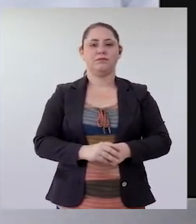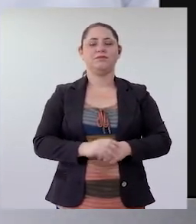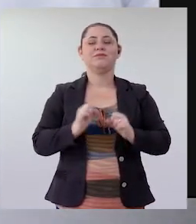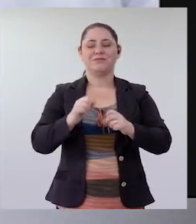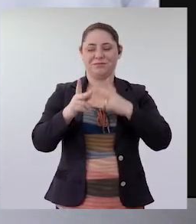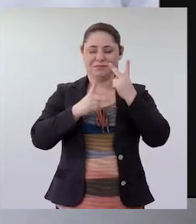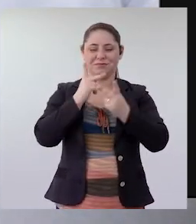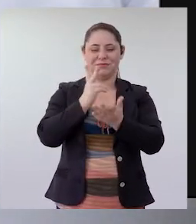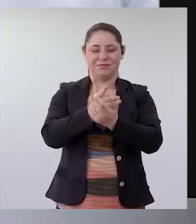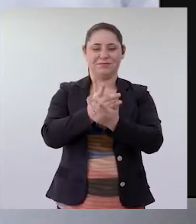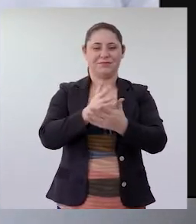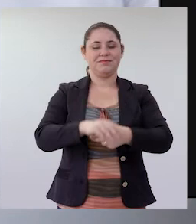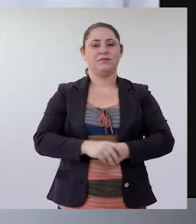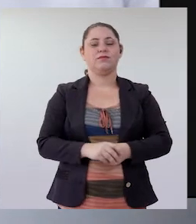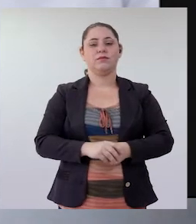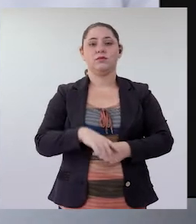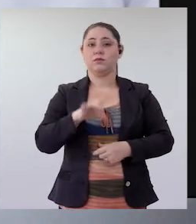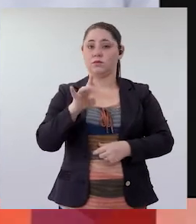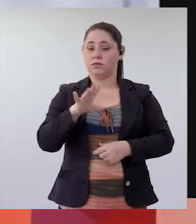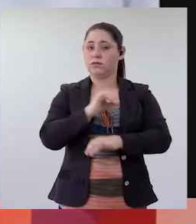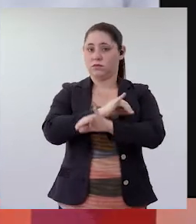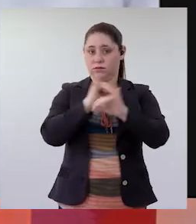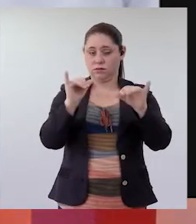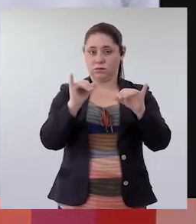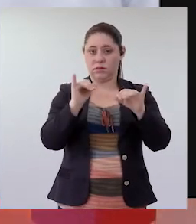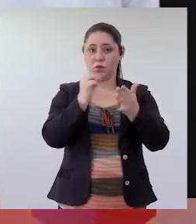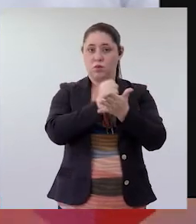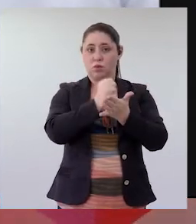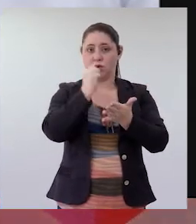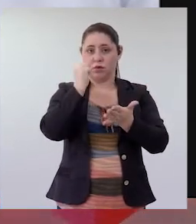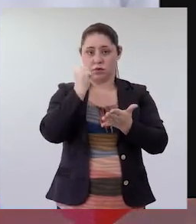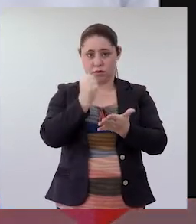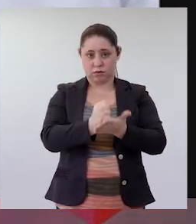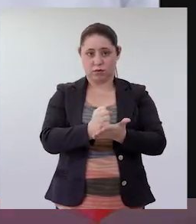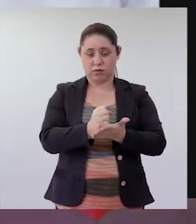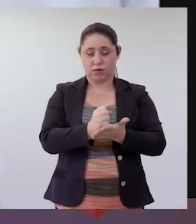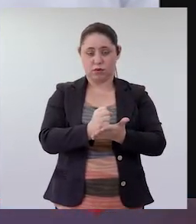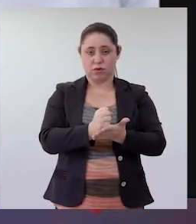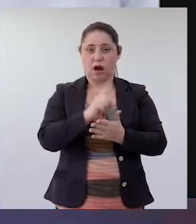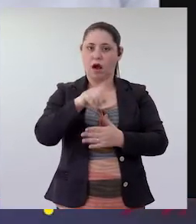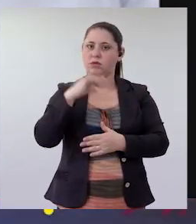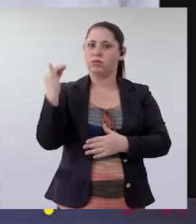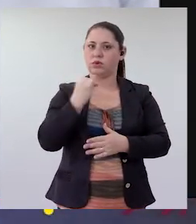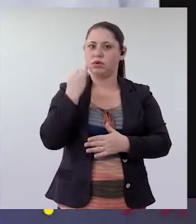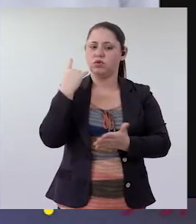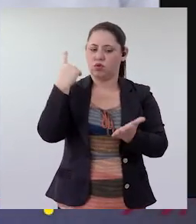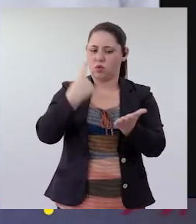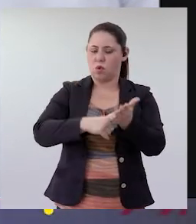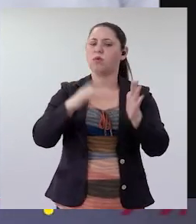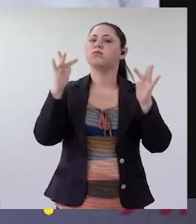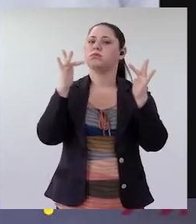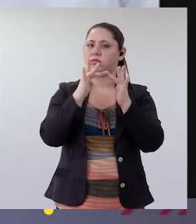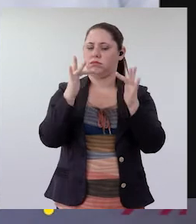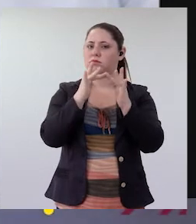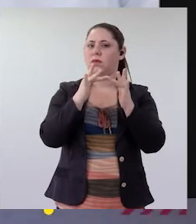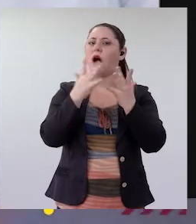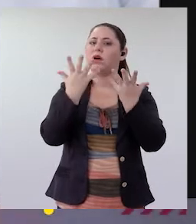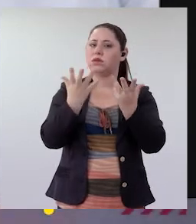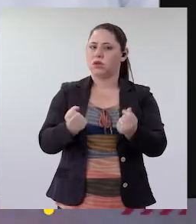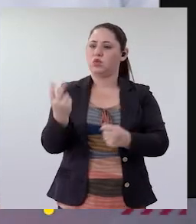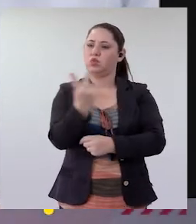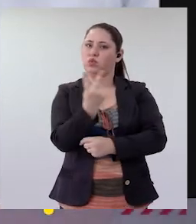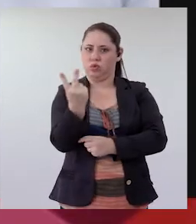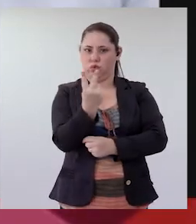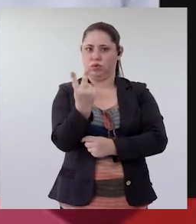Pode continuar, Helder. Não, só dizer assim, mas nos cartórios, né, é imprescindível o consenso, né, só para